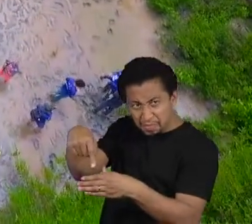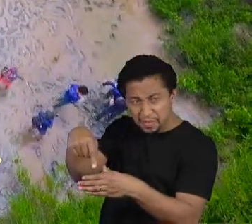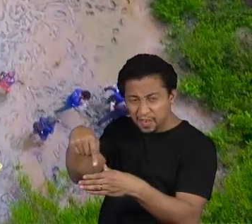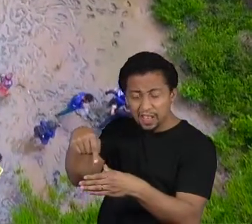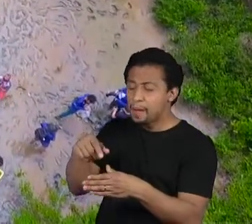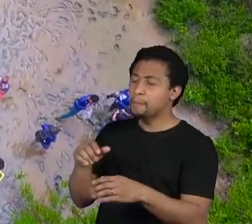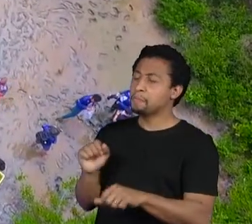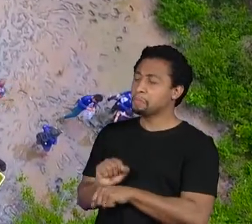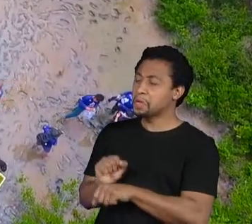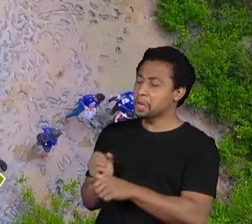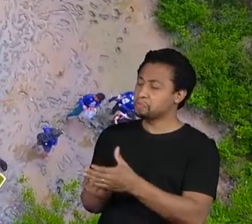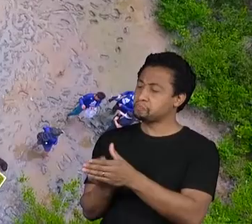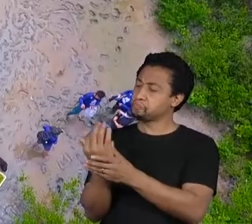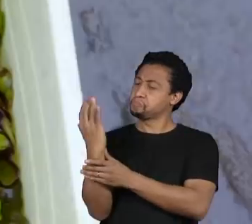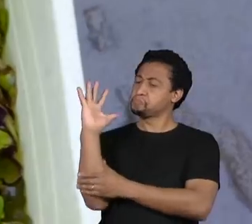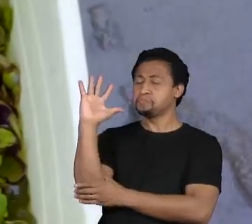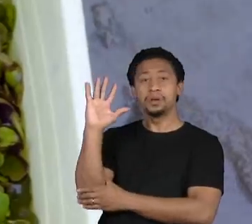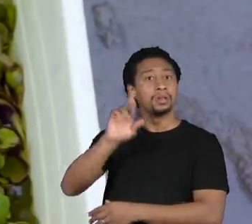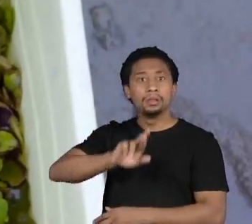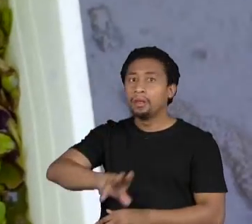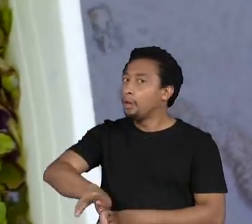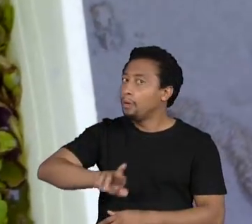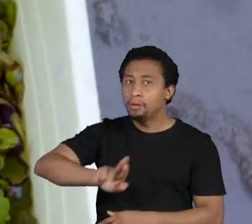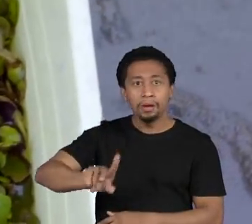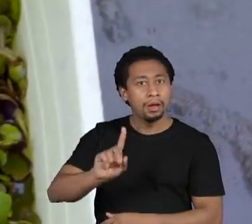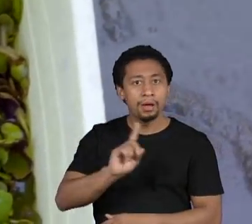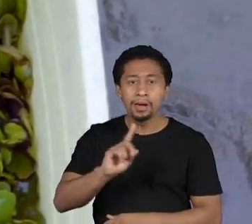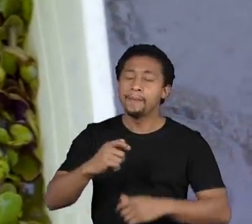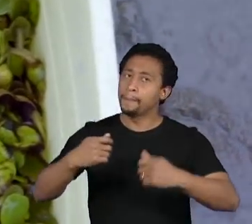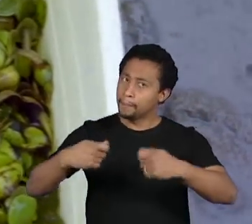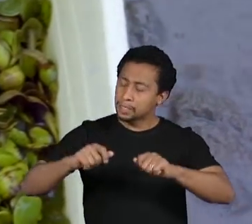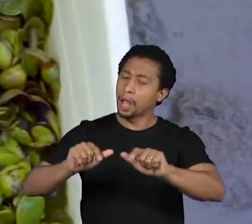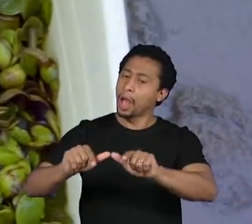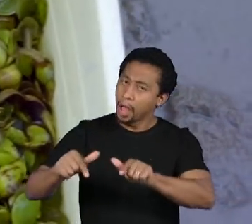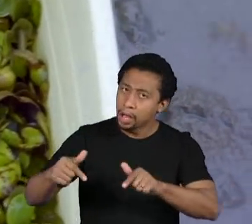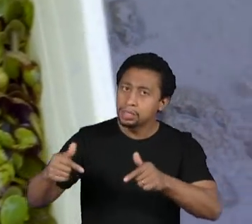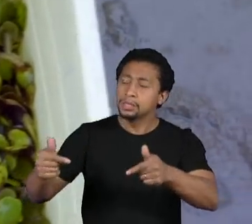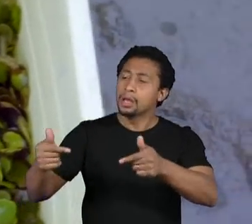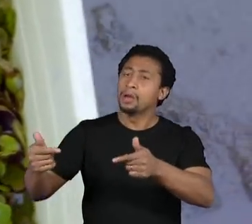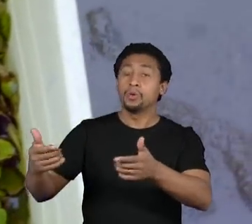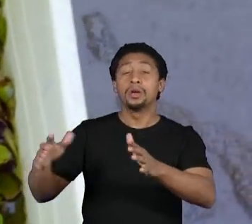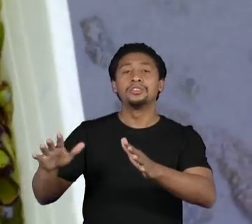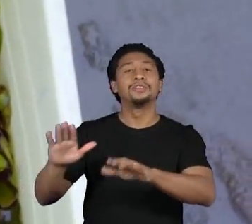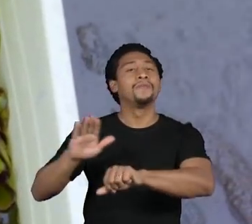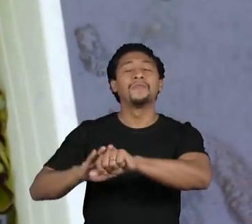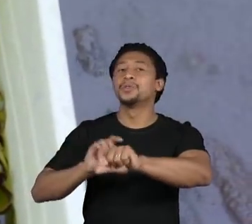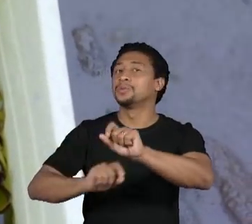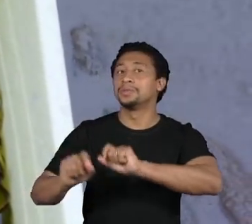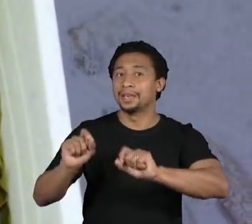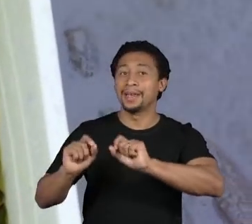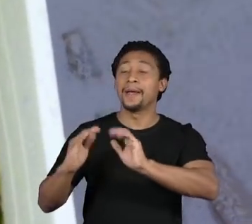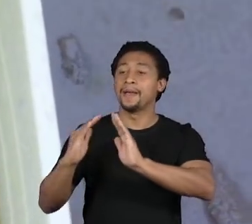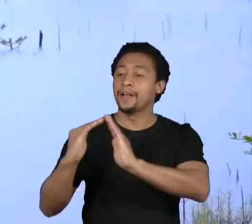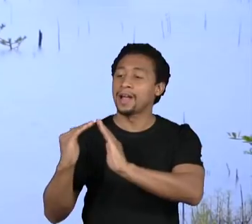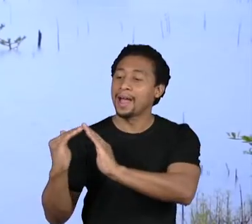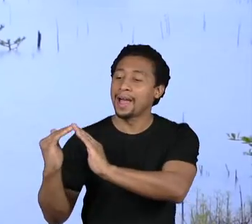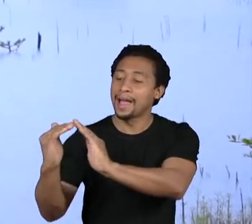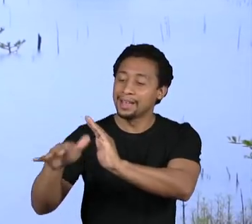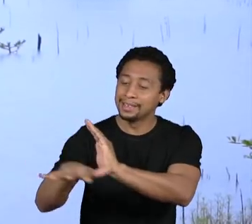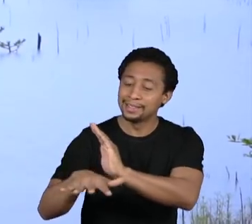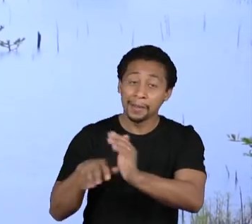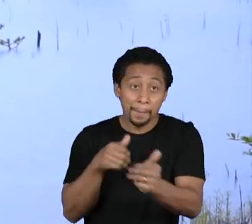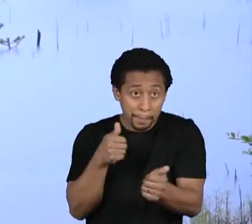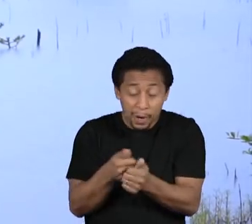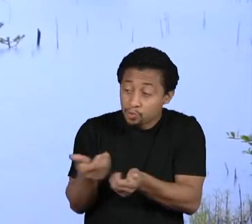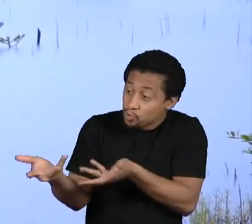A gente está tentando justamente trazer a comunidade, né, para que elas se sintam pertencentes desse movimento. Ele